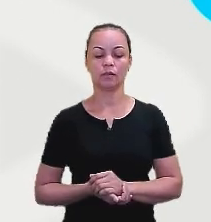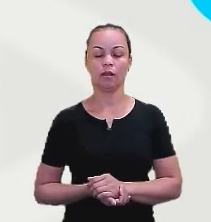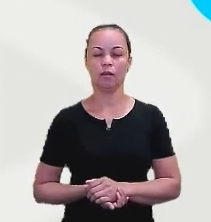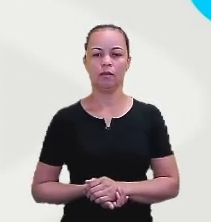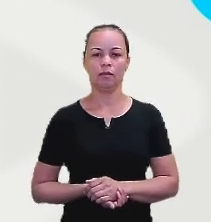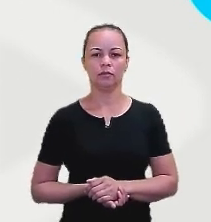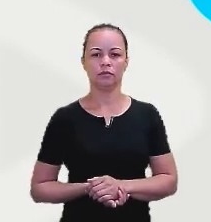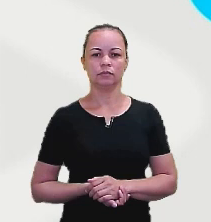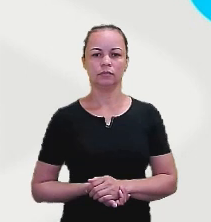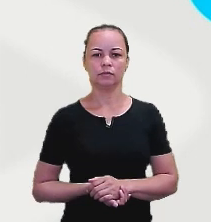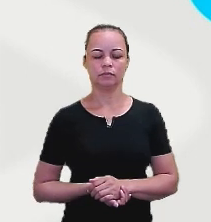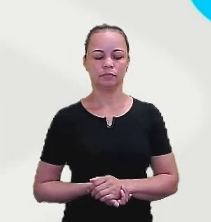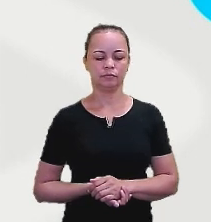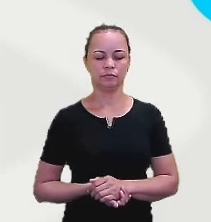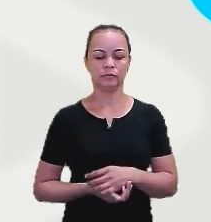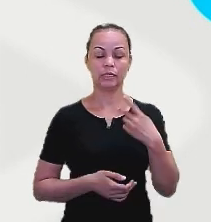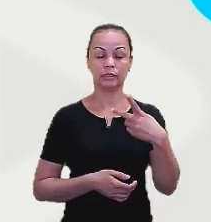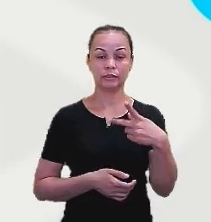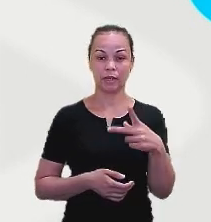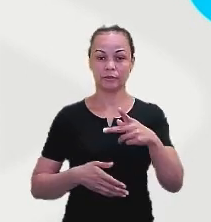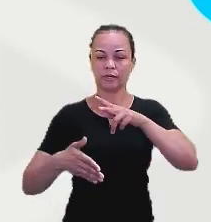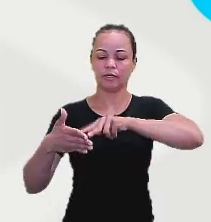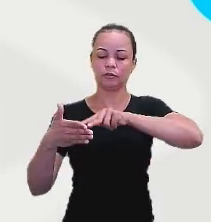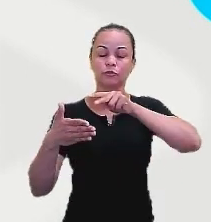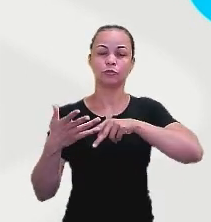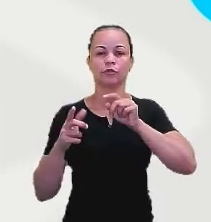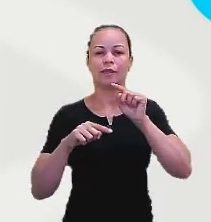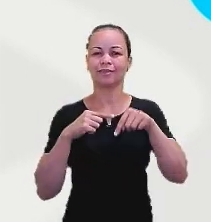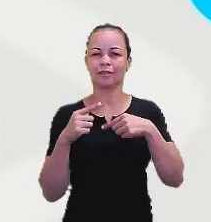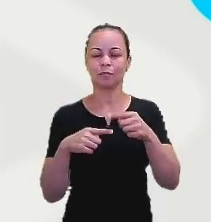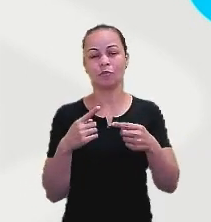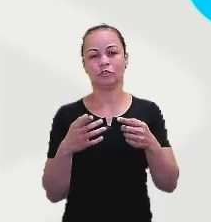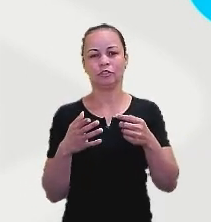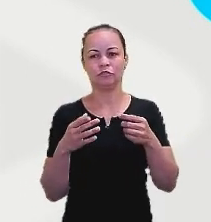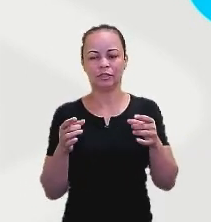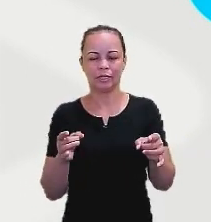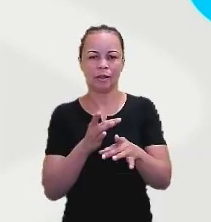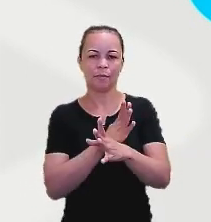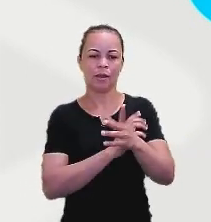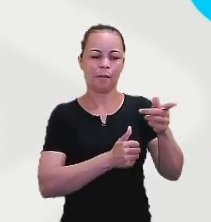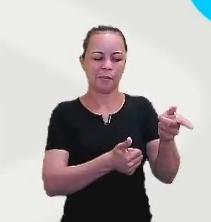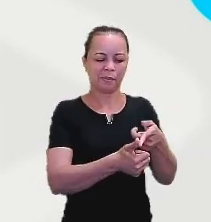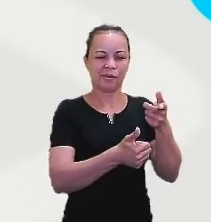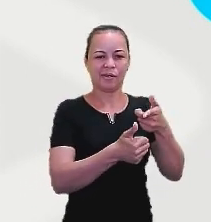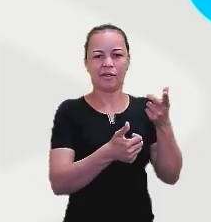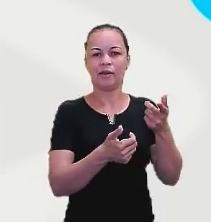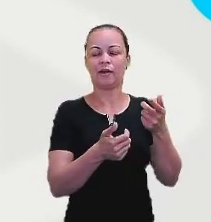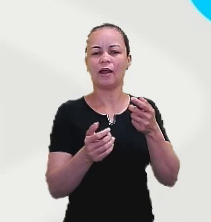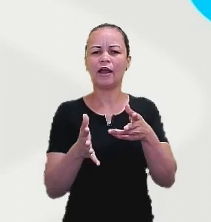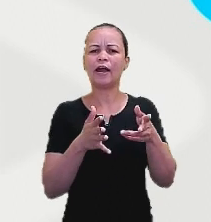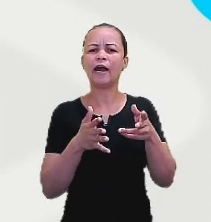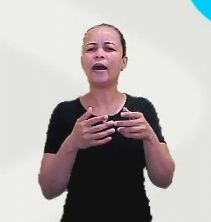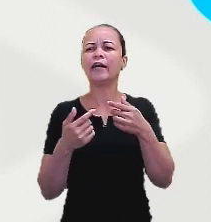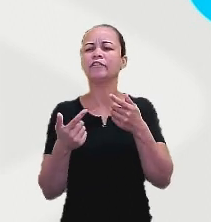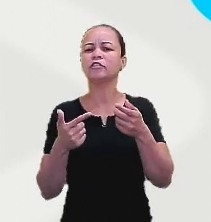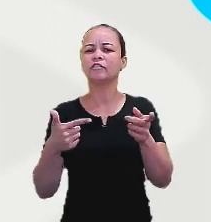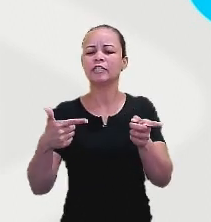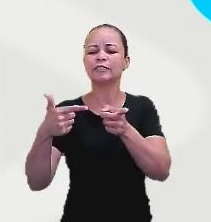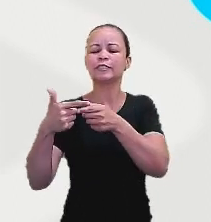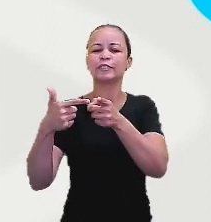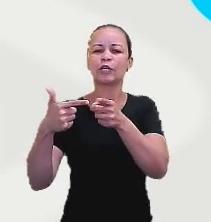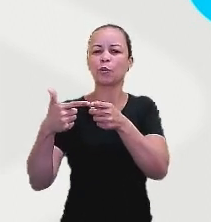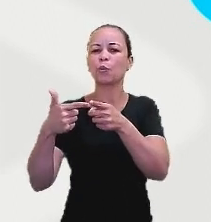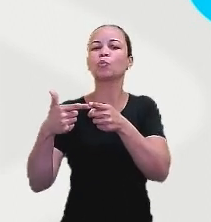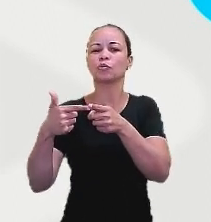Ainda nessa leitura, depois que você realizar a primeira leitura sem nenhuma marcação, você vai realizar uma